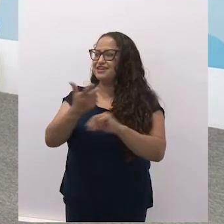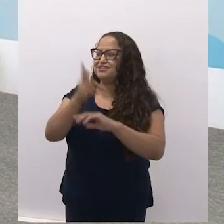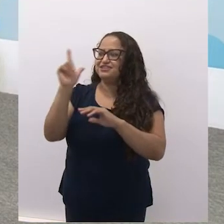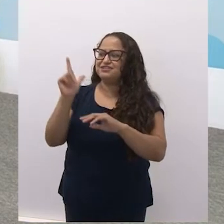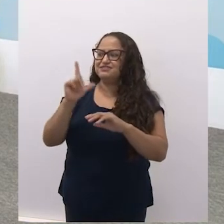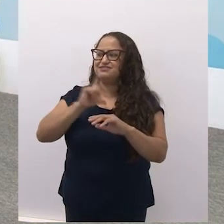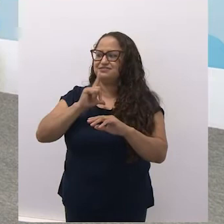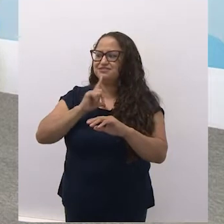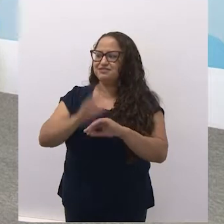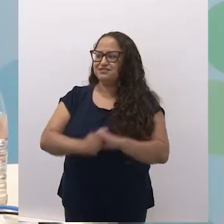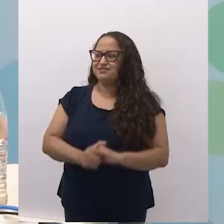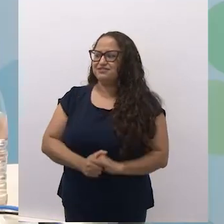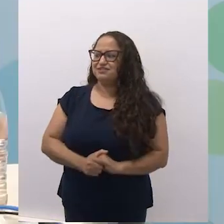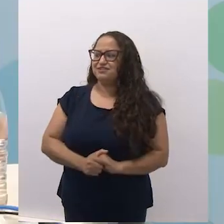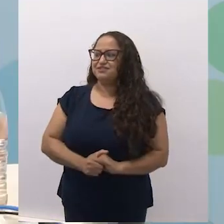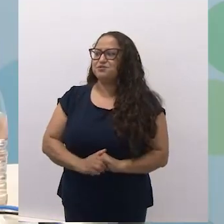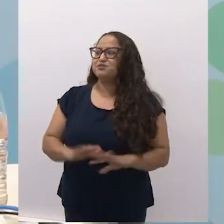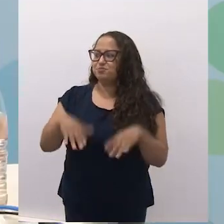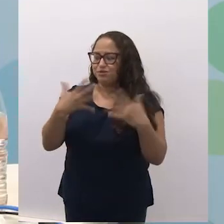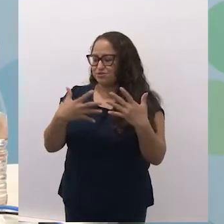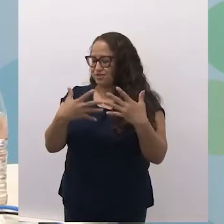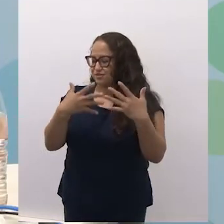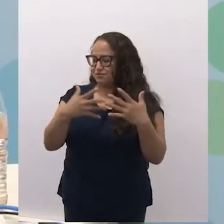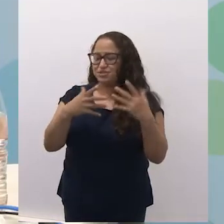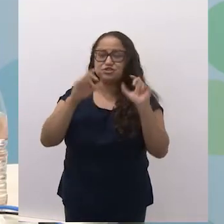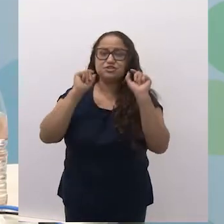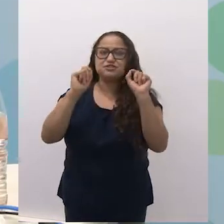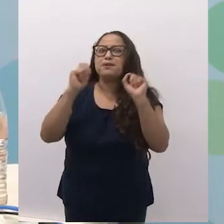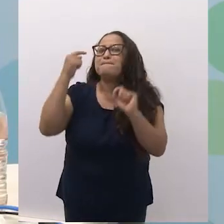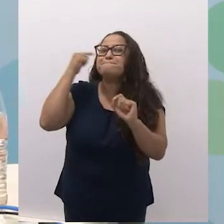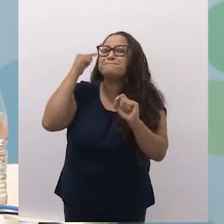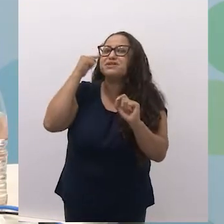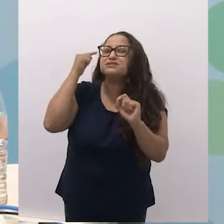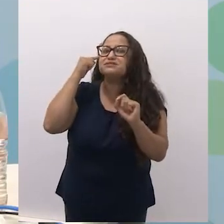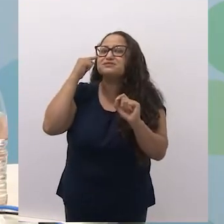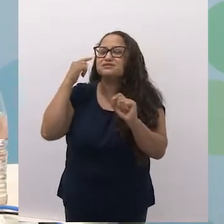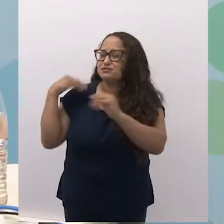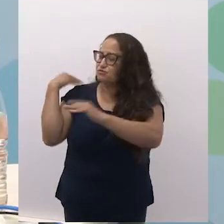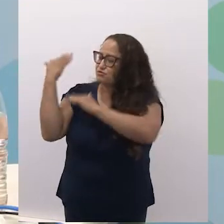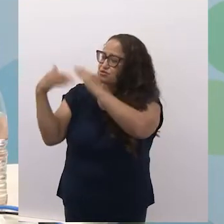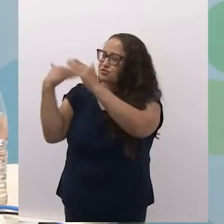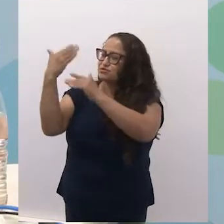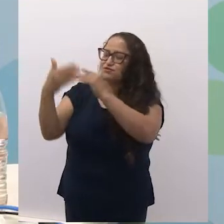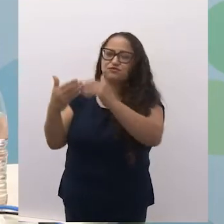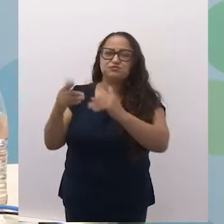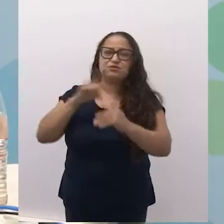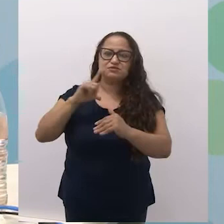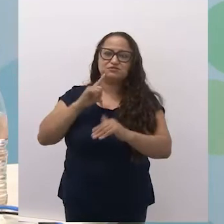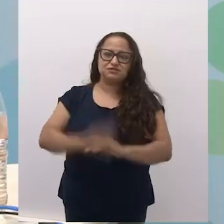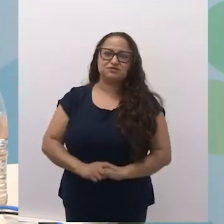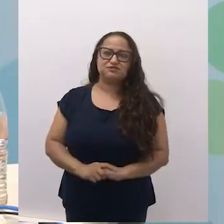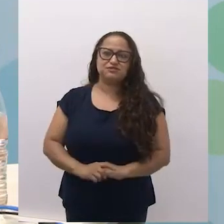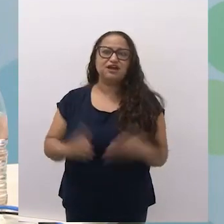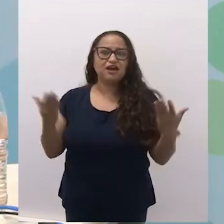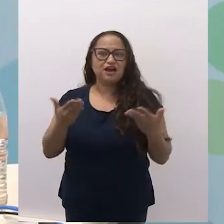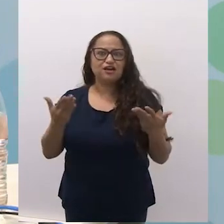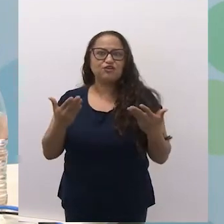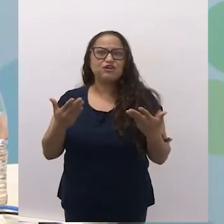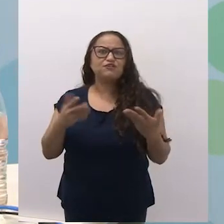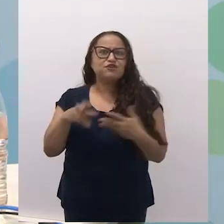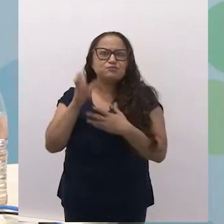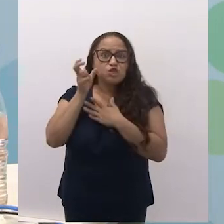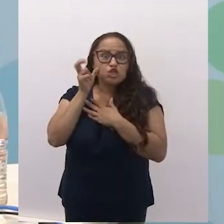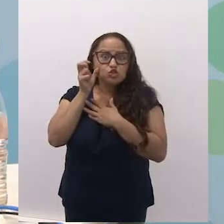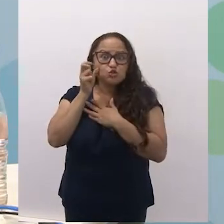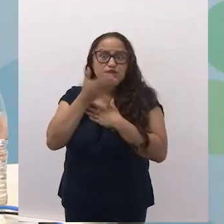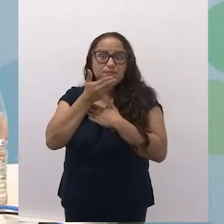fascinante, né? Pensar no desenvolvimento sempre de forma integral. Bom, Sandra, vamos ouvir um pouquinho,